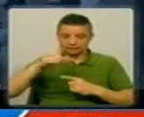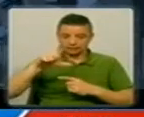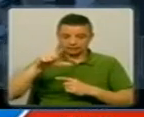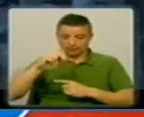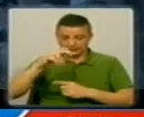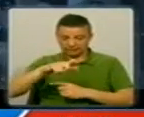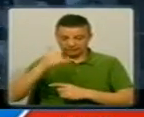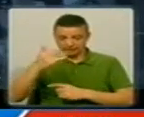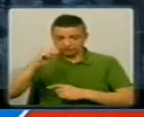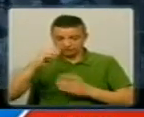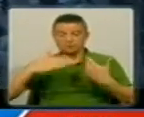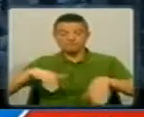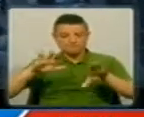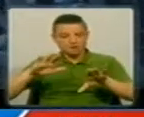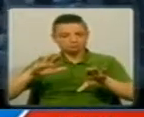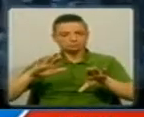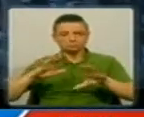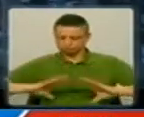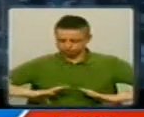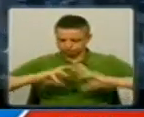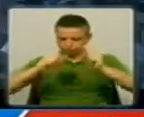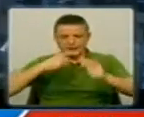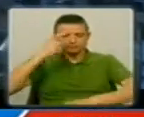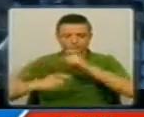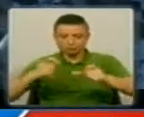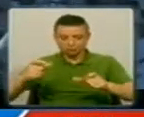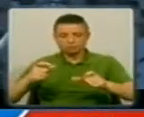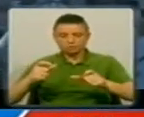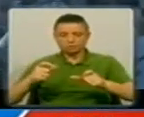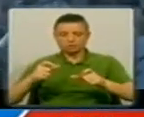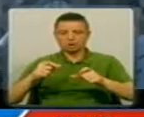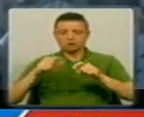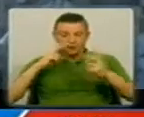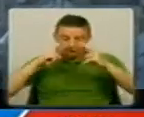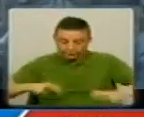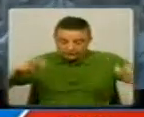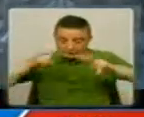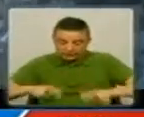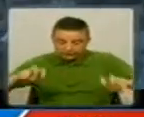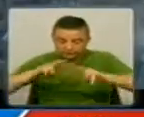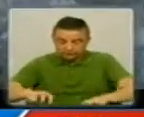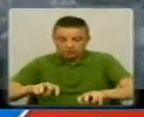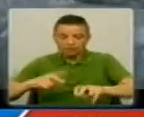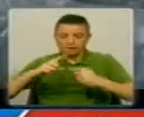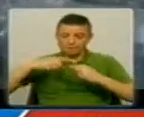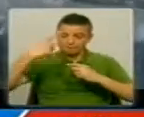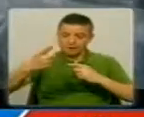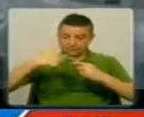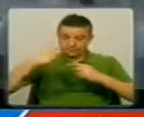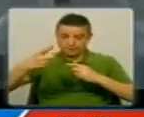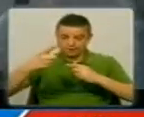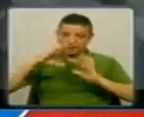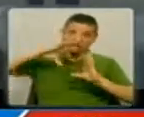podemos sentir de uma maneira até muito progressiva para a humanidade os efeitos da investigação feita nos vai-vens espaciais.